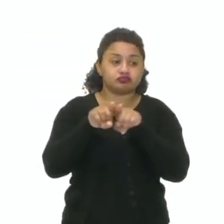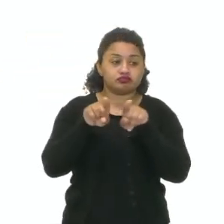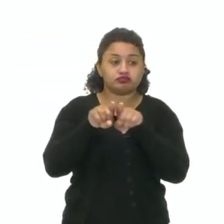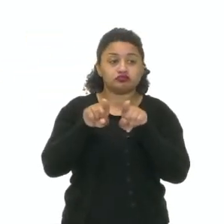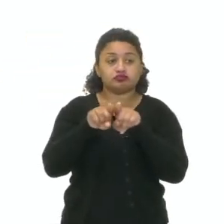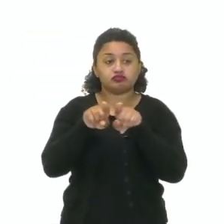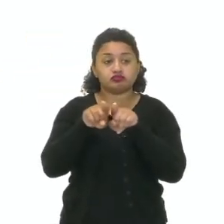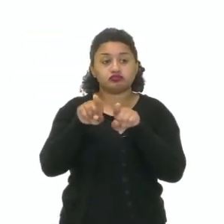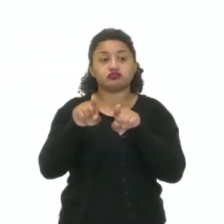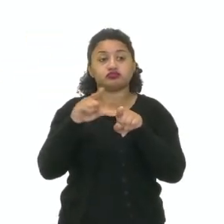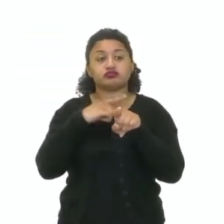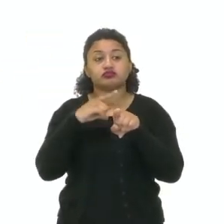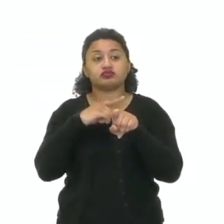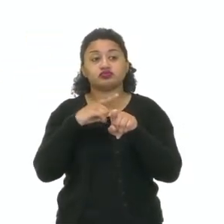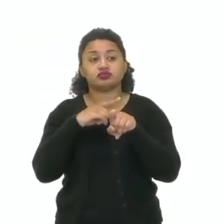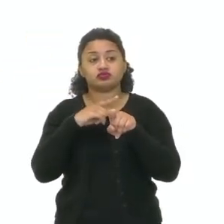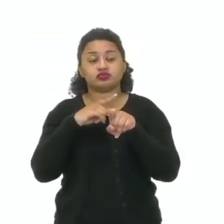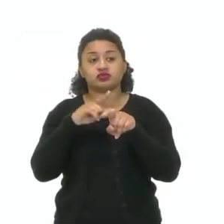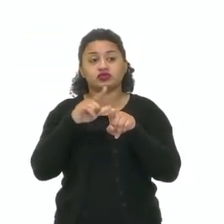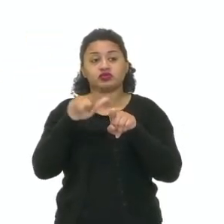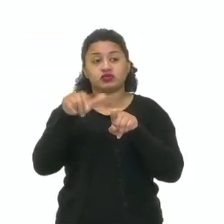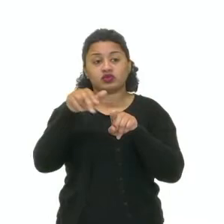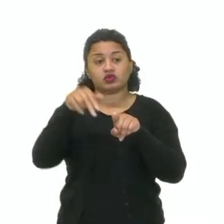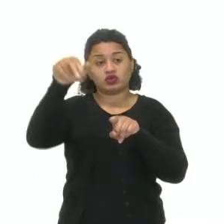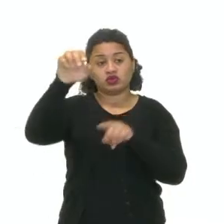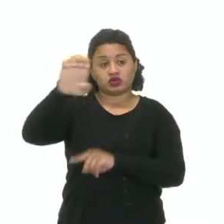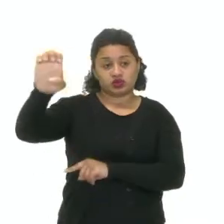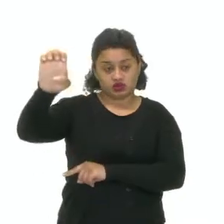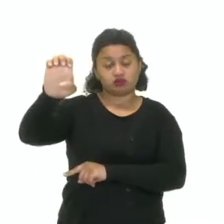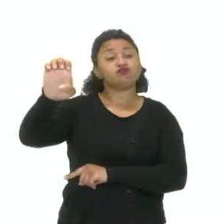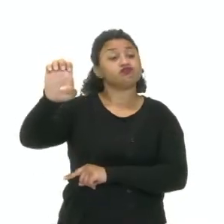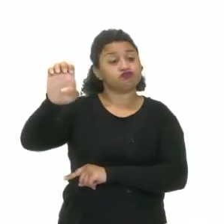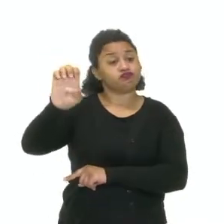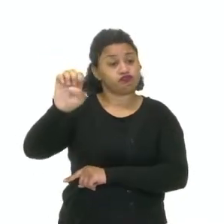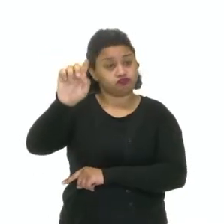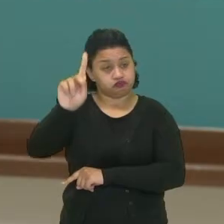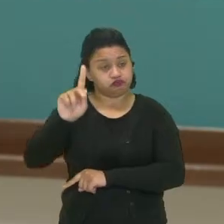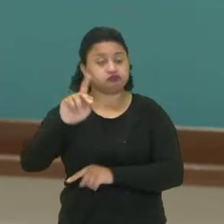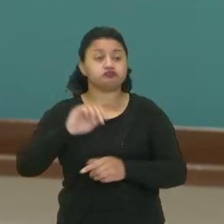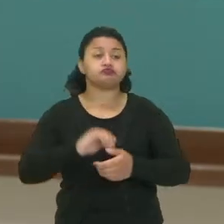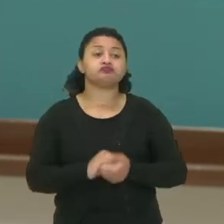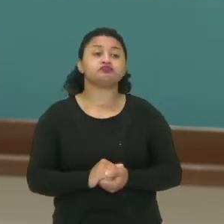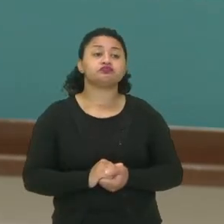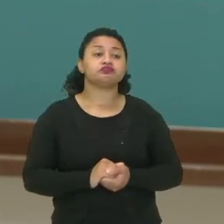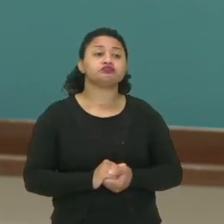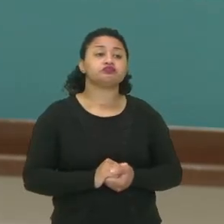aqui está dizendo sudoeste, então corrija aí, então está a nordeste da África, ok? Muito bem.